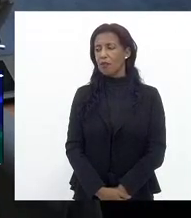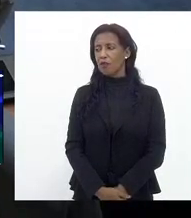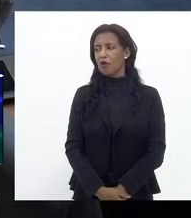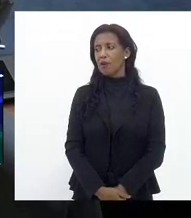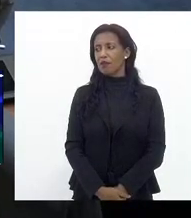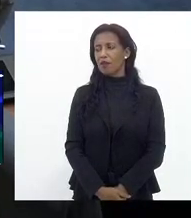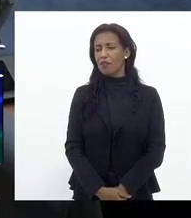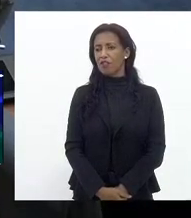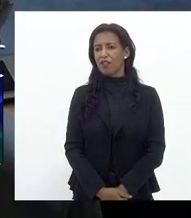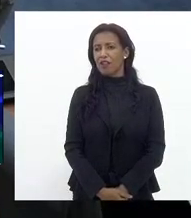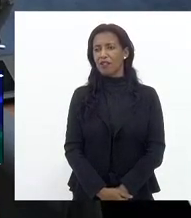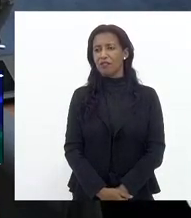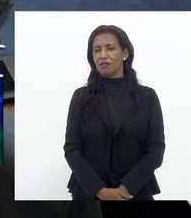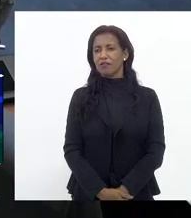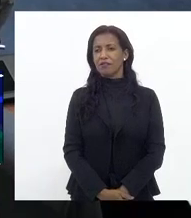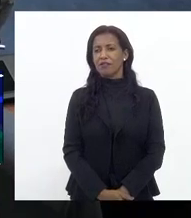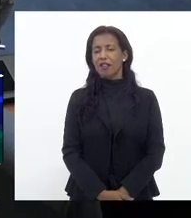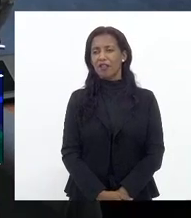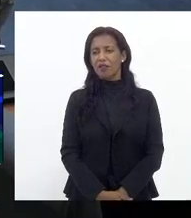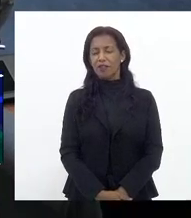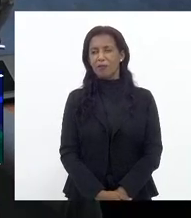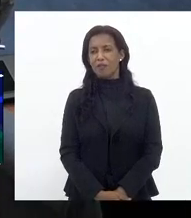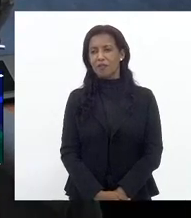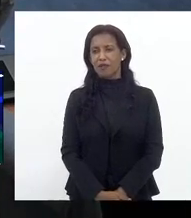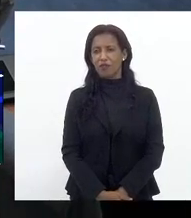Deixa eu chamar lá a Rosane, porque ela pode...